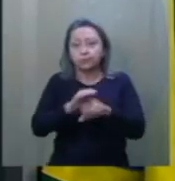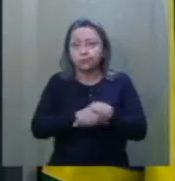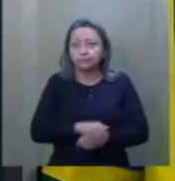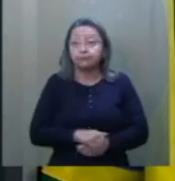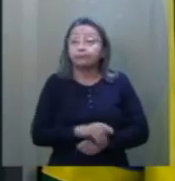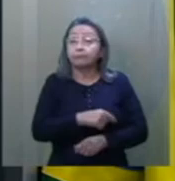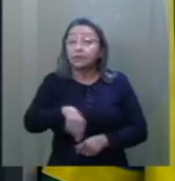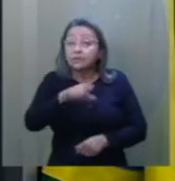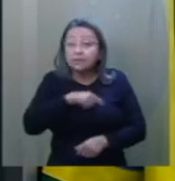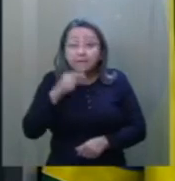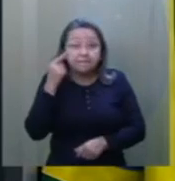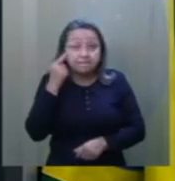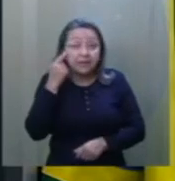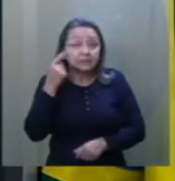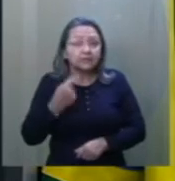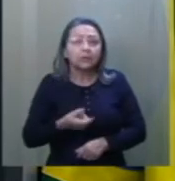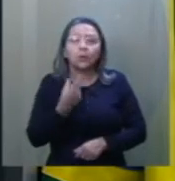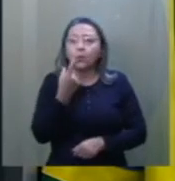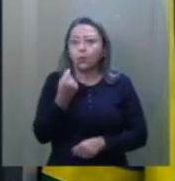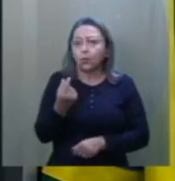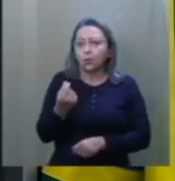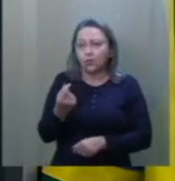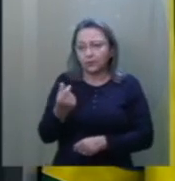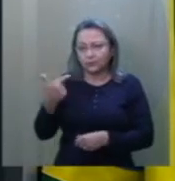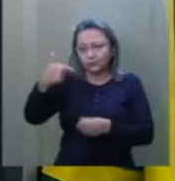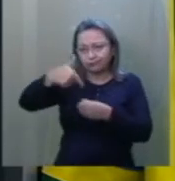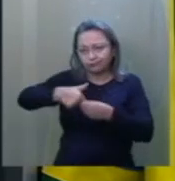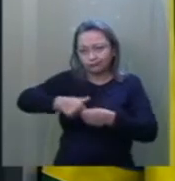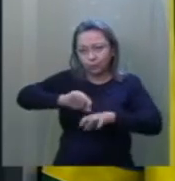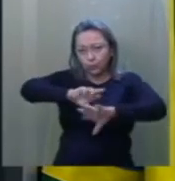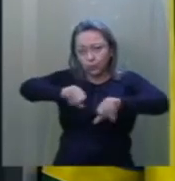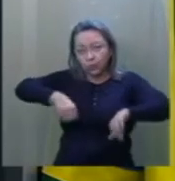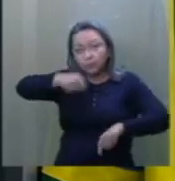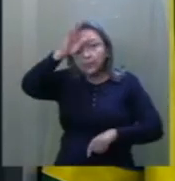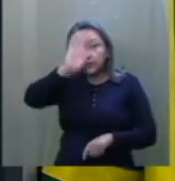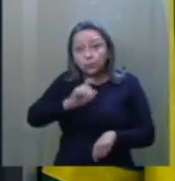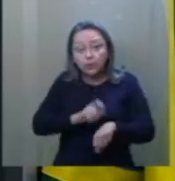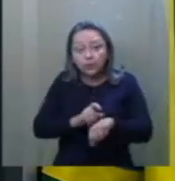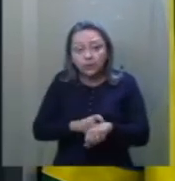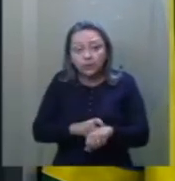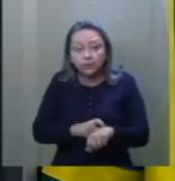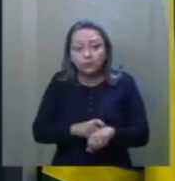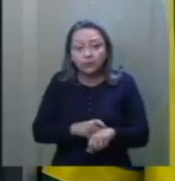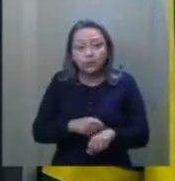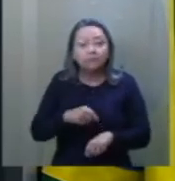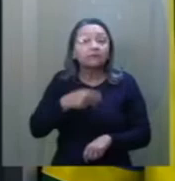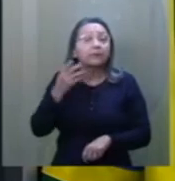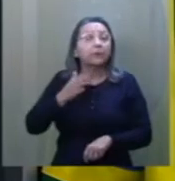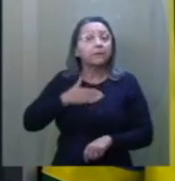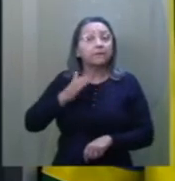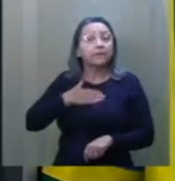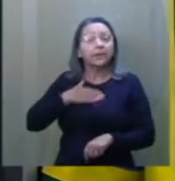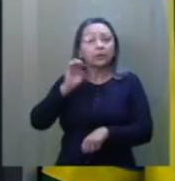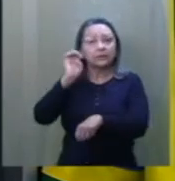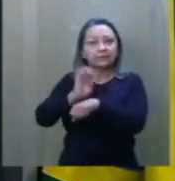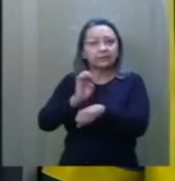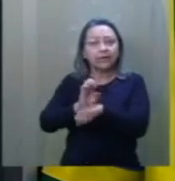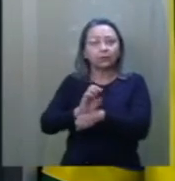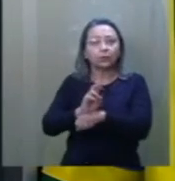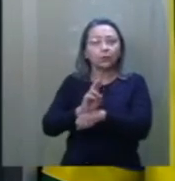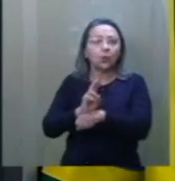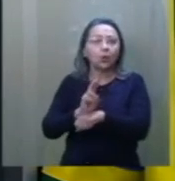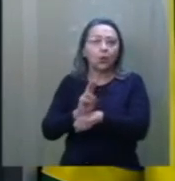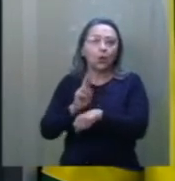uma ideia, o preço dos combustíveis no Brasil neste momento, vou falar aqui pelo meu estado de